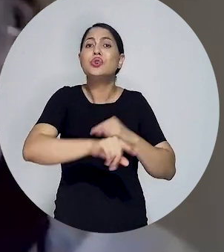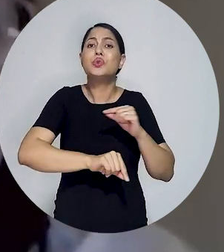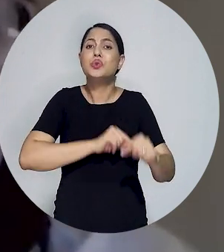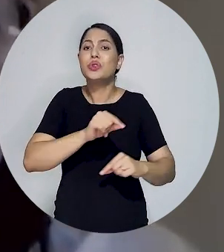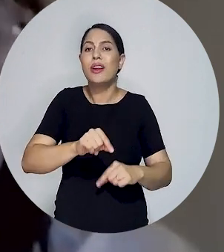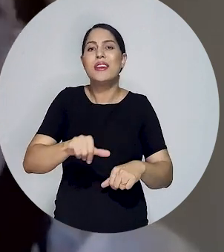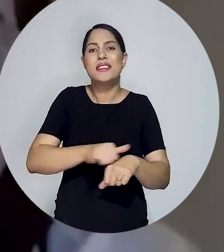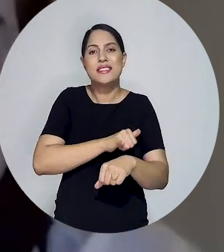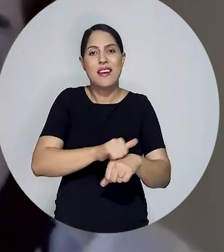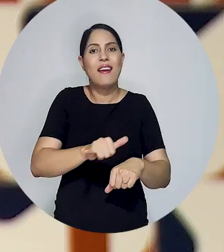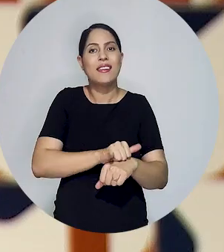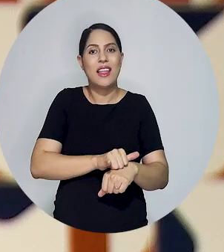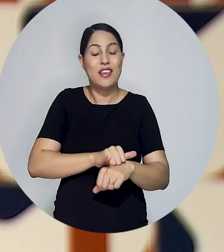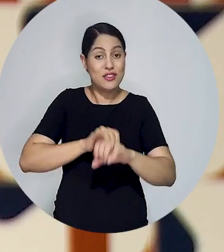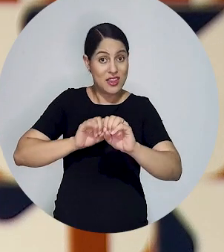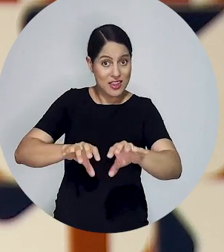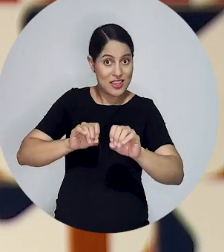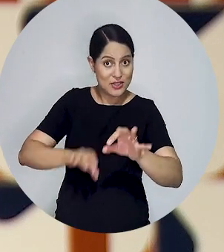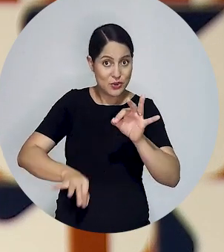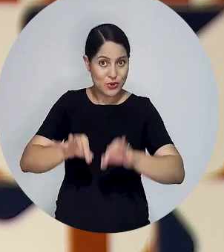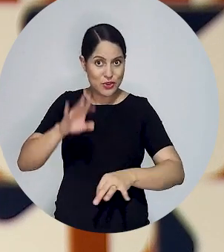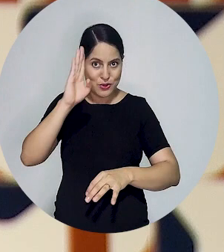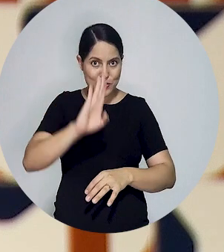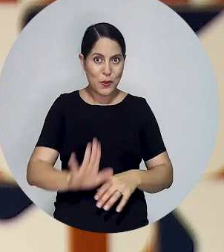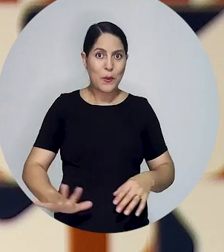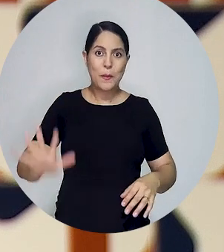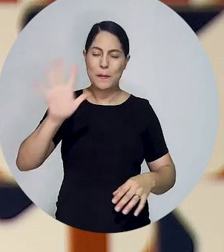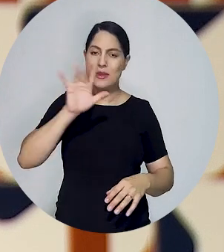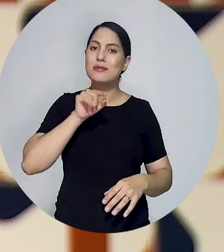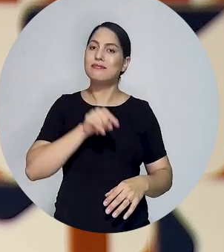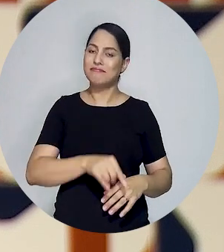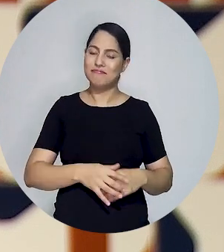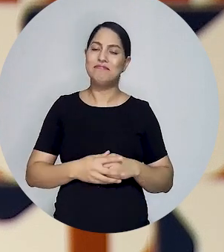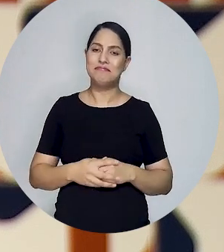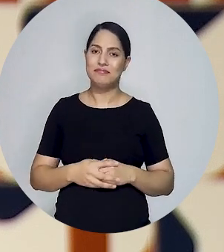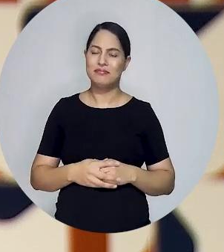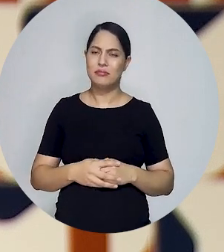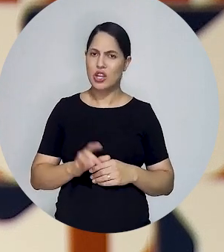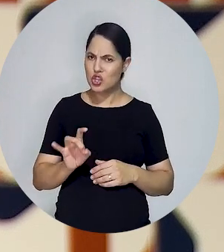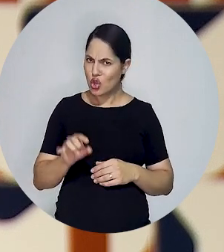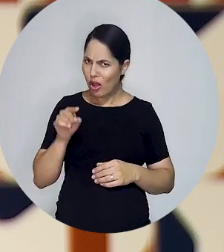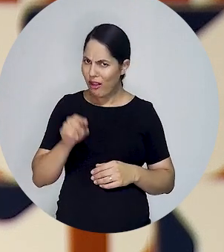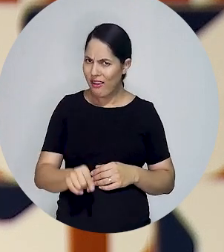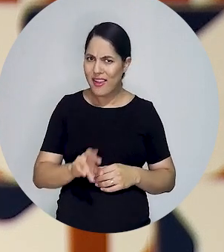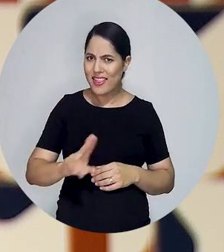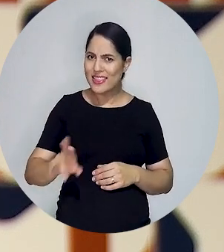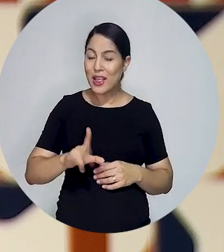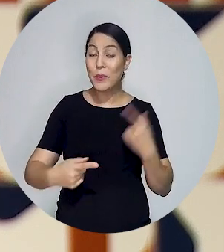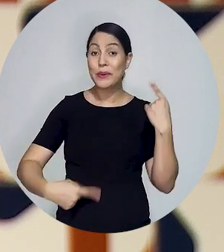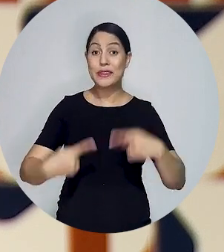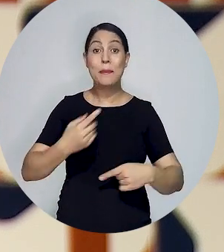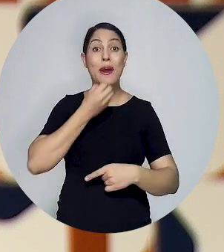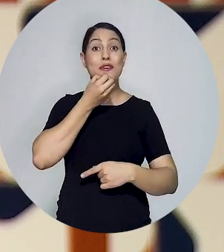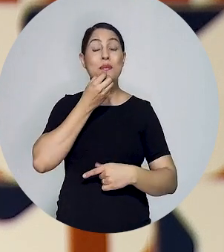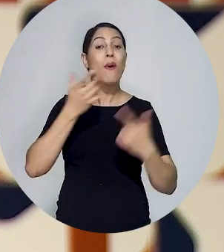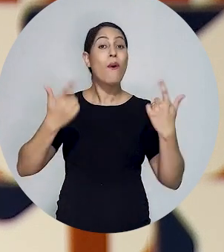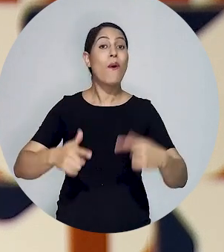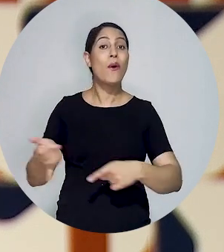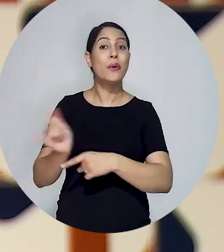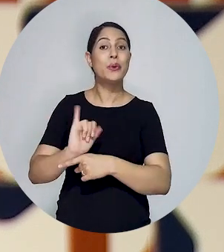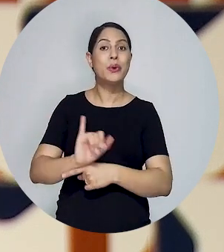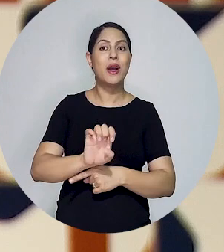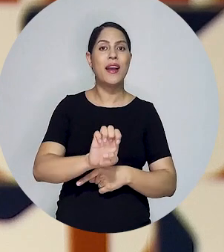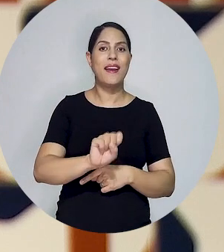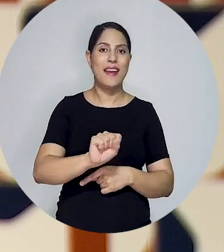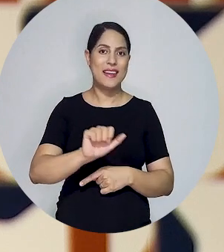boa educação jurídica no Brasil. E não para por aí. Outro debate aconteceu no canal da ESA Nacional no YouTube, desta vez